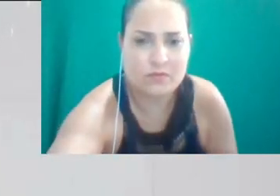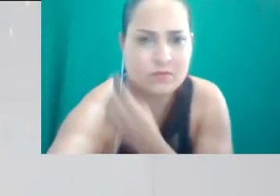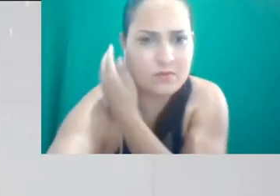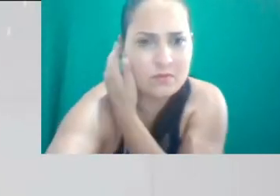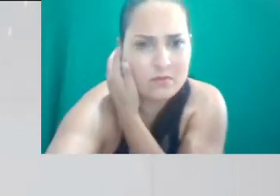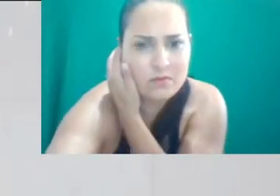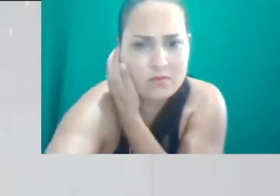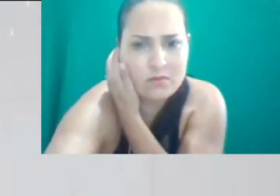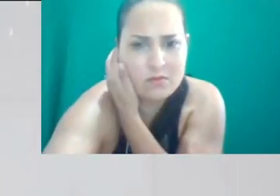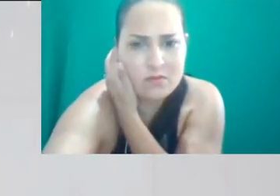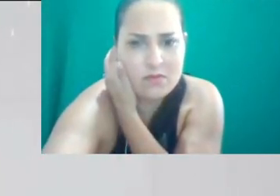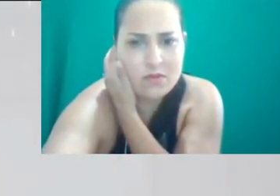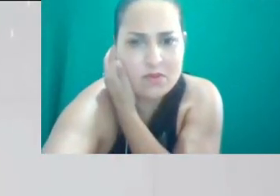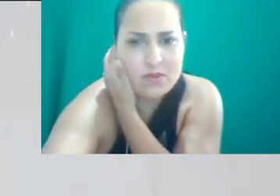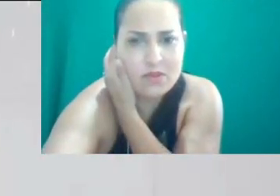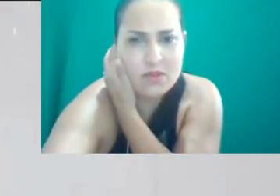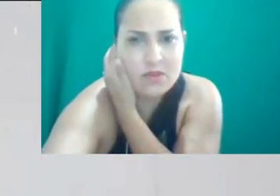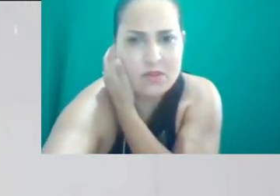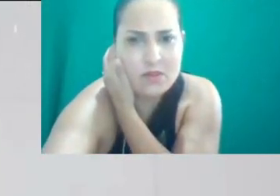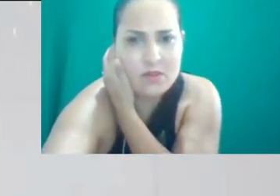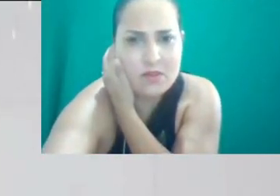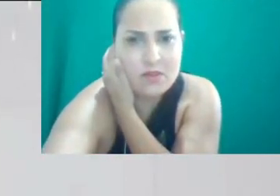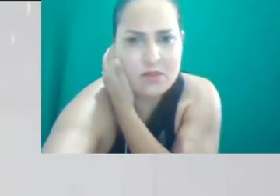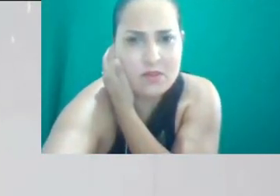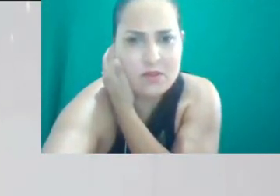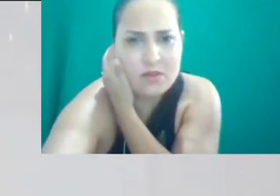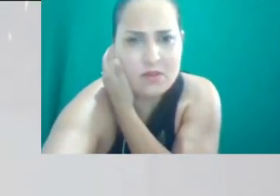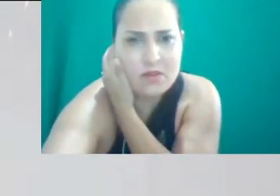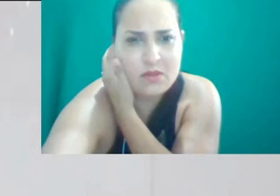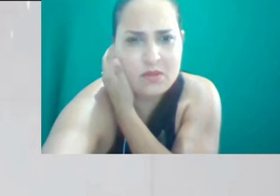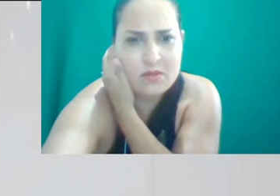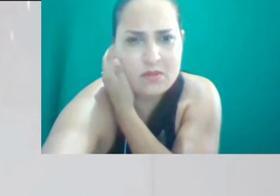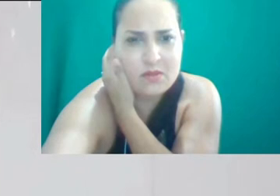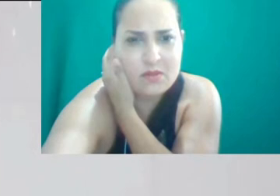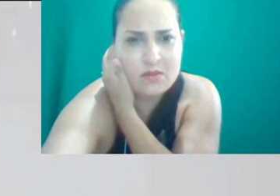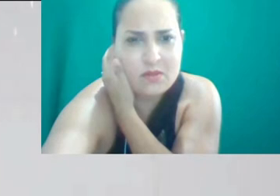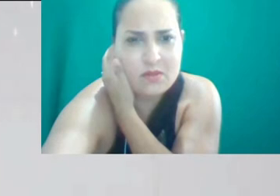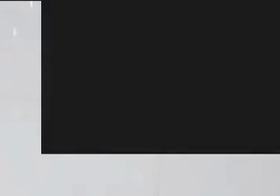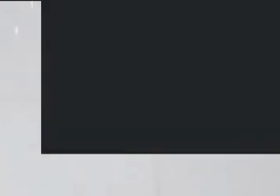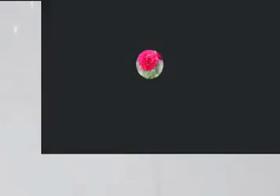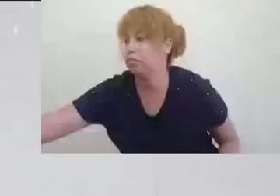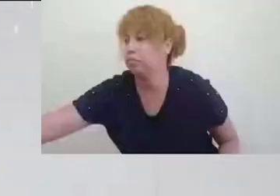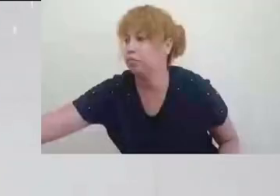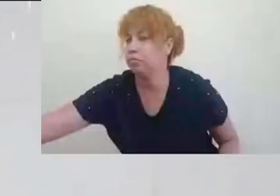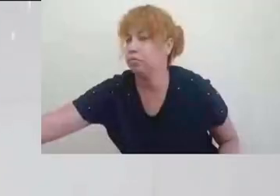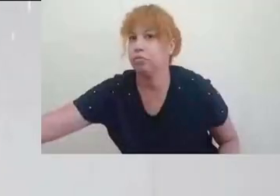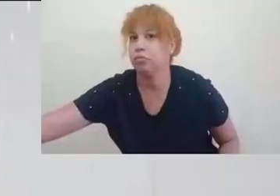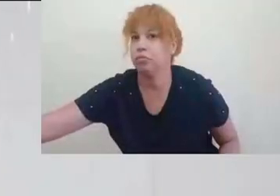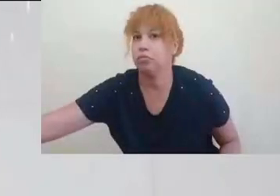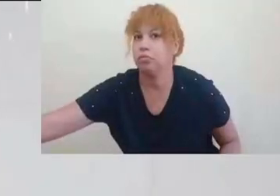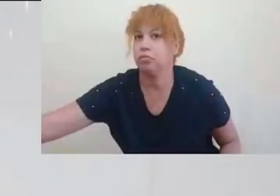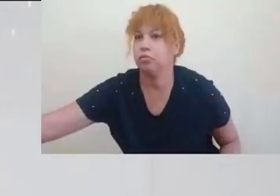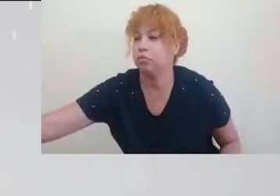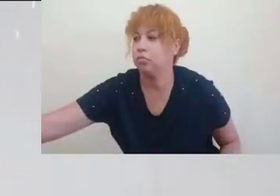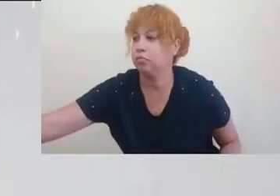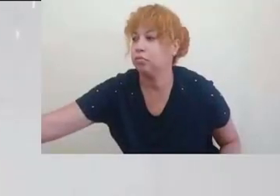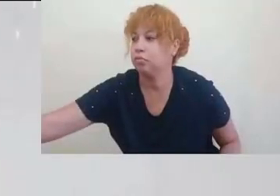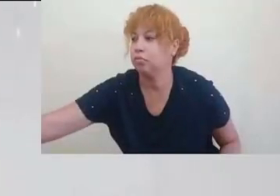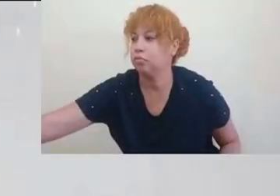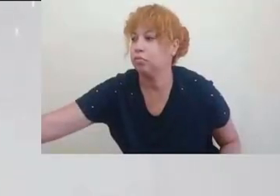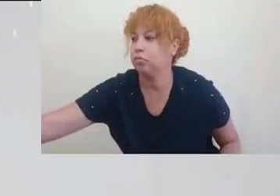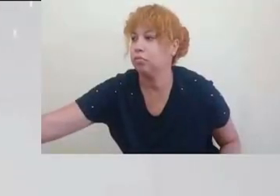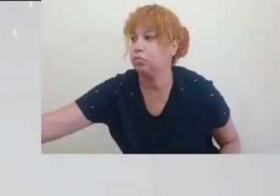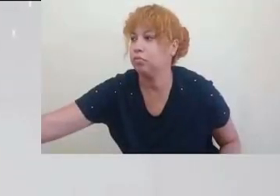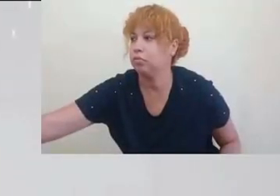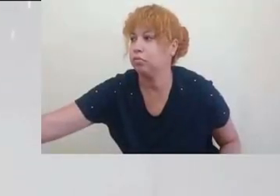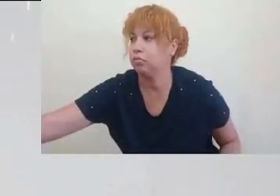conscientizadora, a preservação do patrimônio histórico e a elaboração da memória social